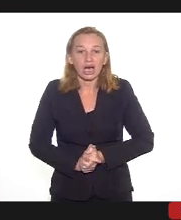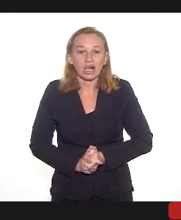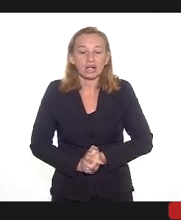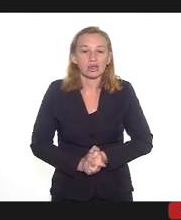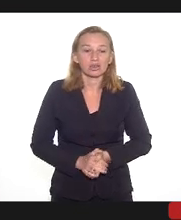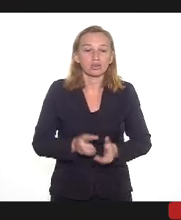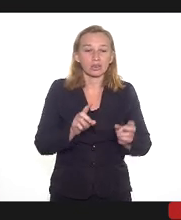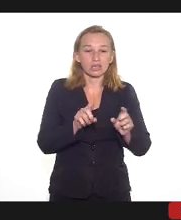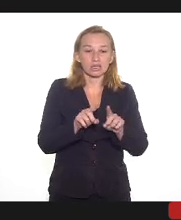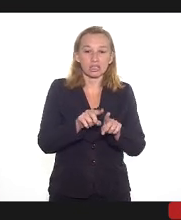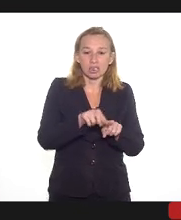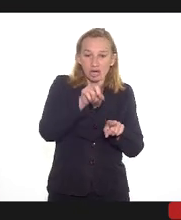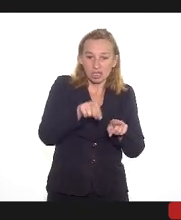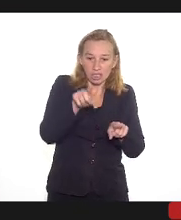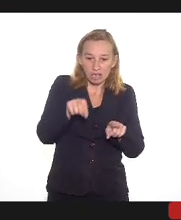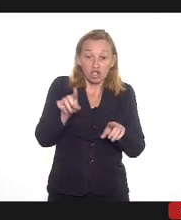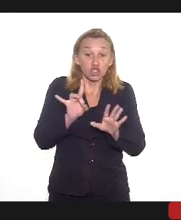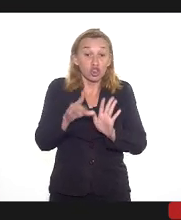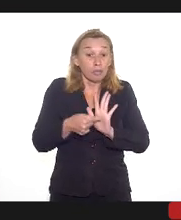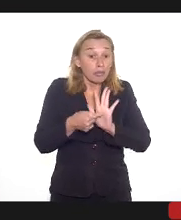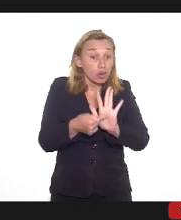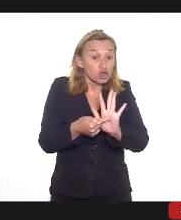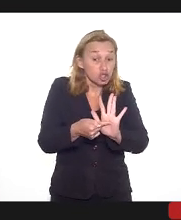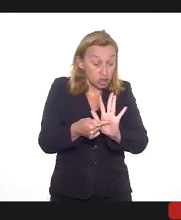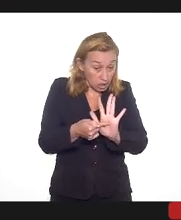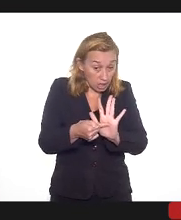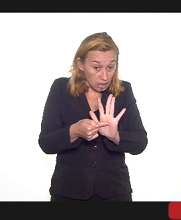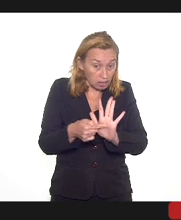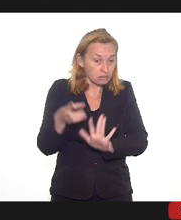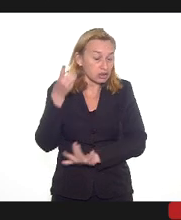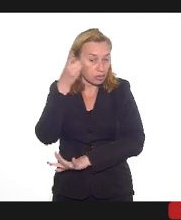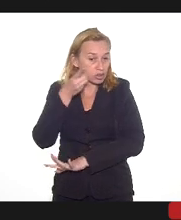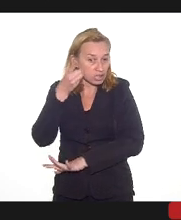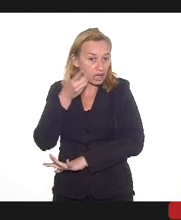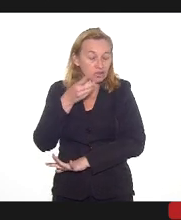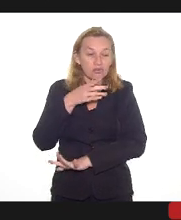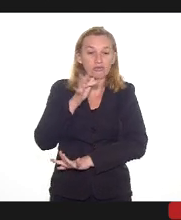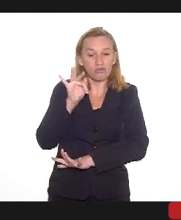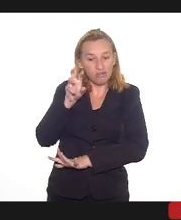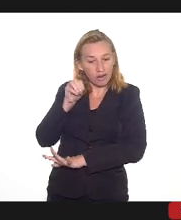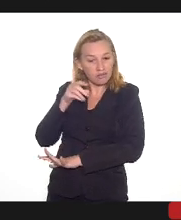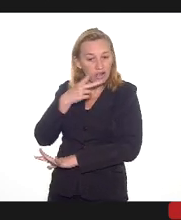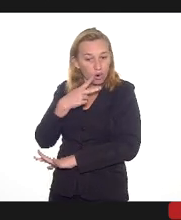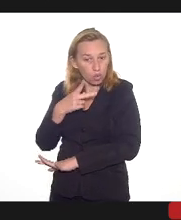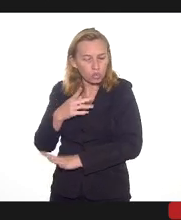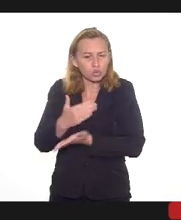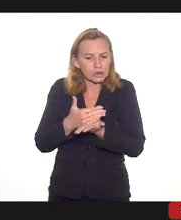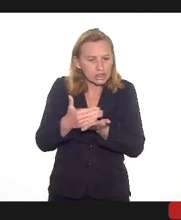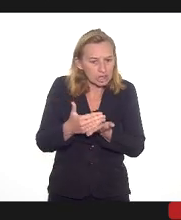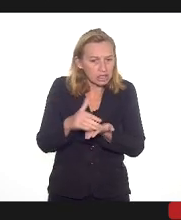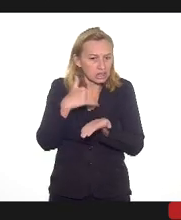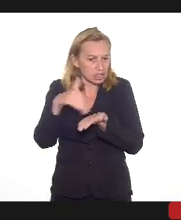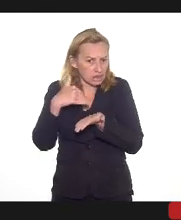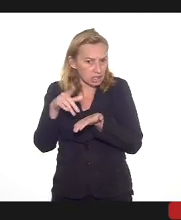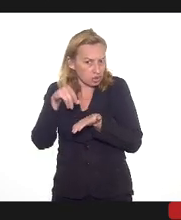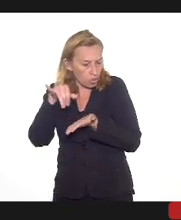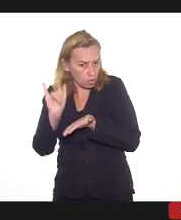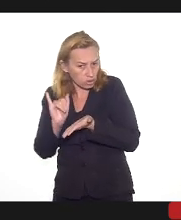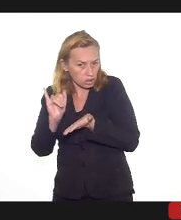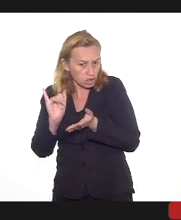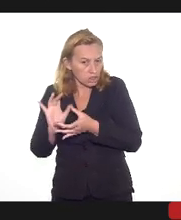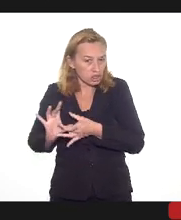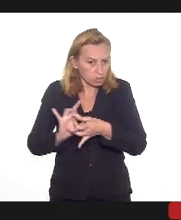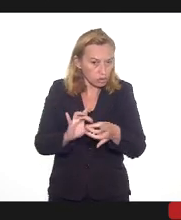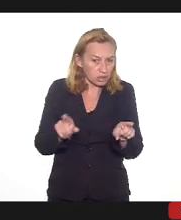esse gráficozinho, só para demonstrar uma coisa que o deputado Flávio falou lá no início, o secretário Conte reiterou,